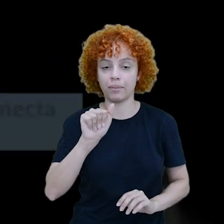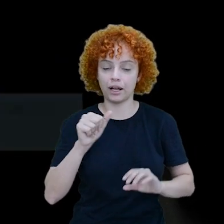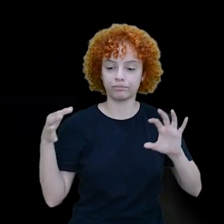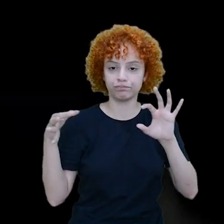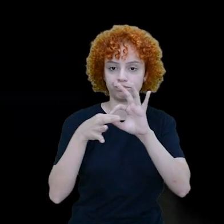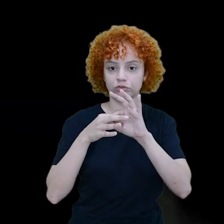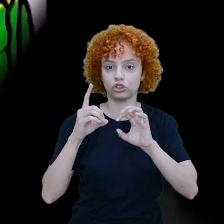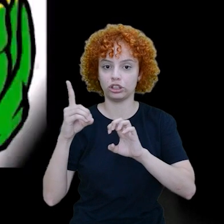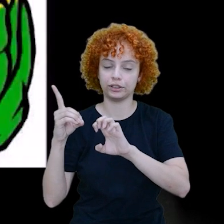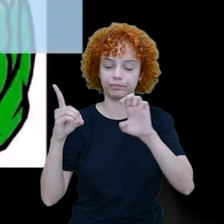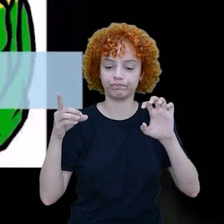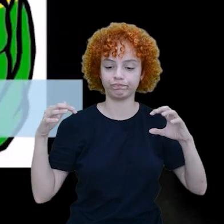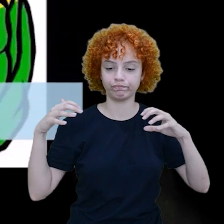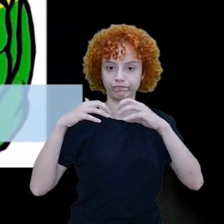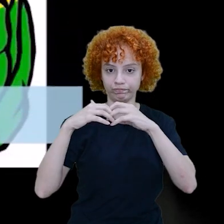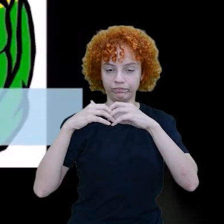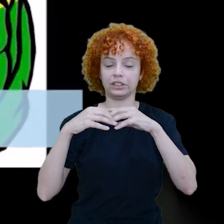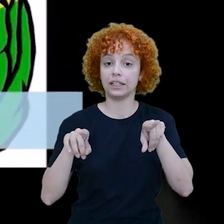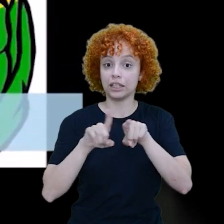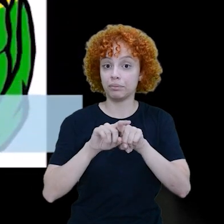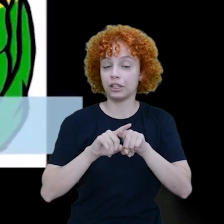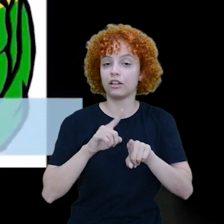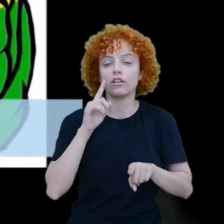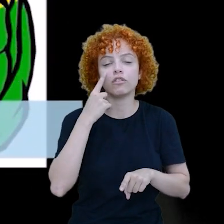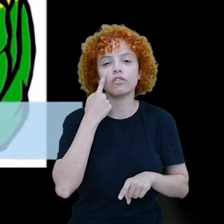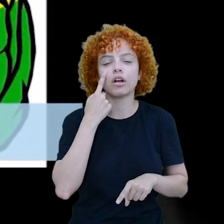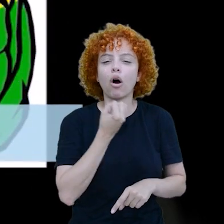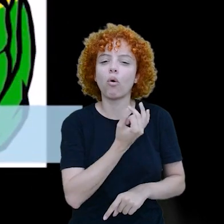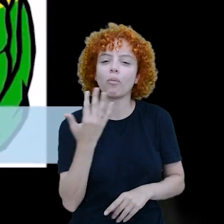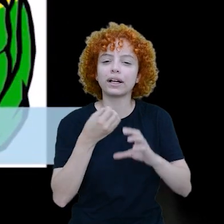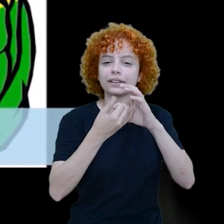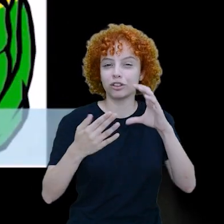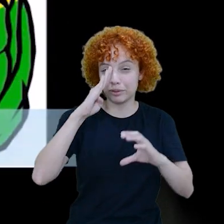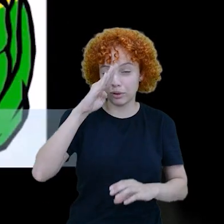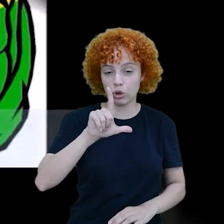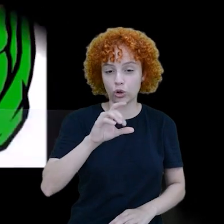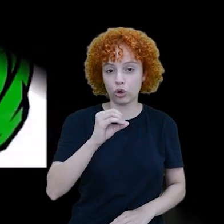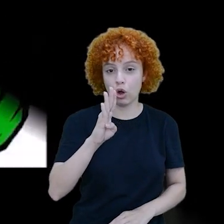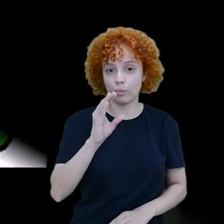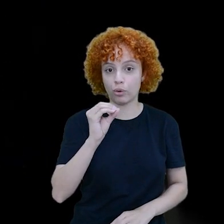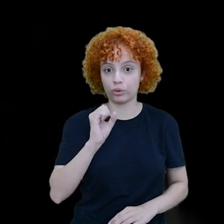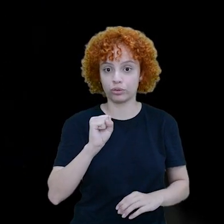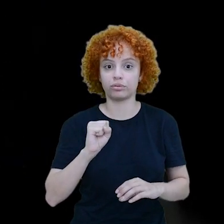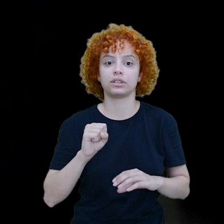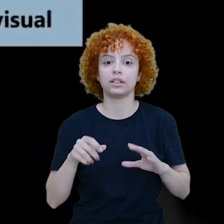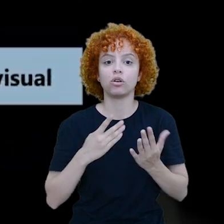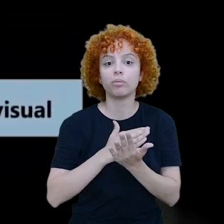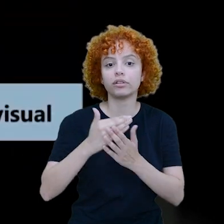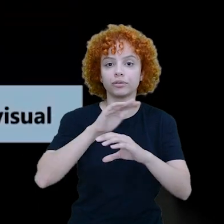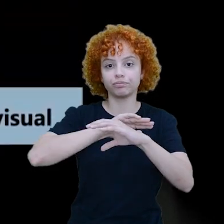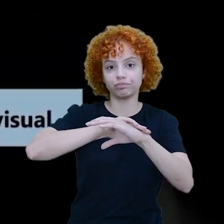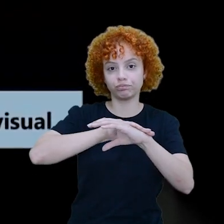os hemisférios. Nós também vimos as principais características dos lobos cerebrais, começando com o lobo